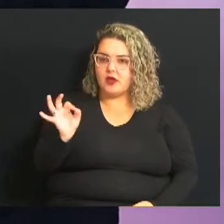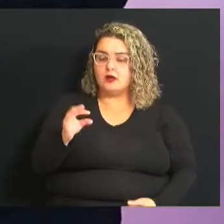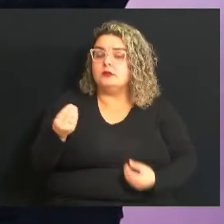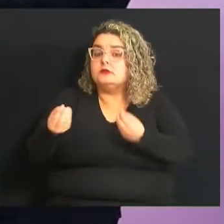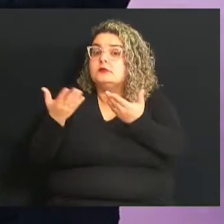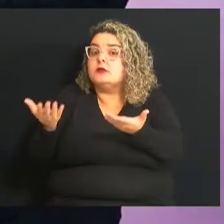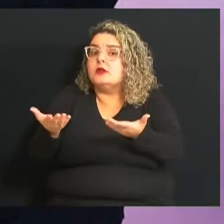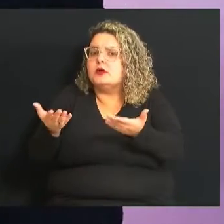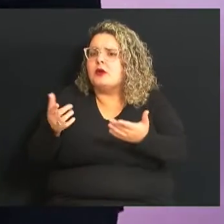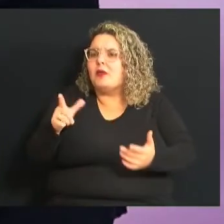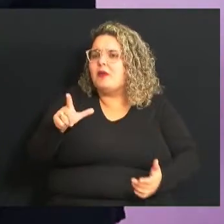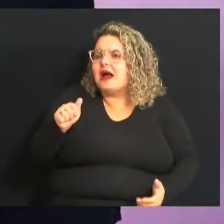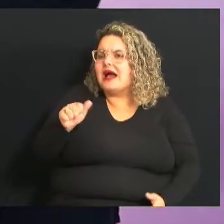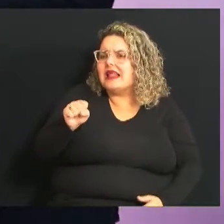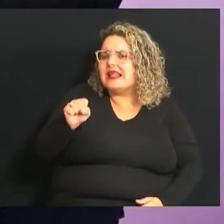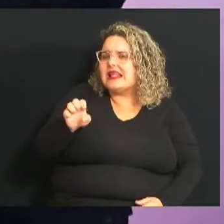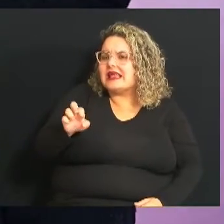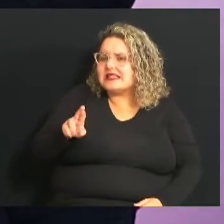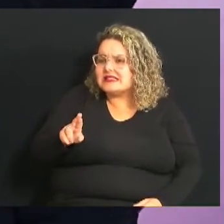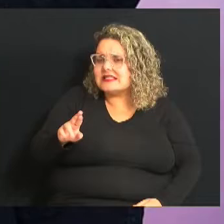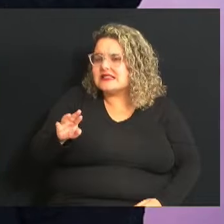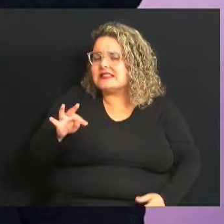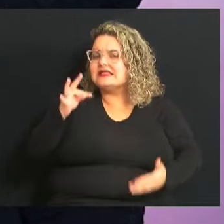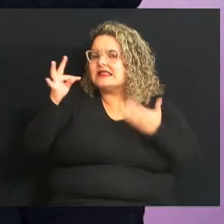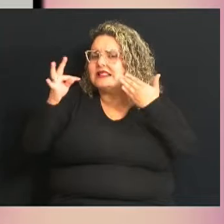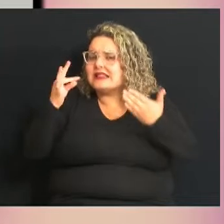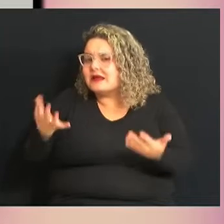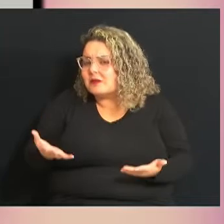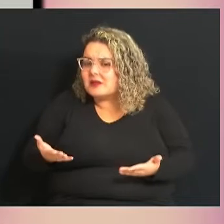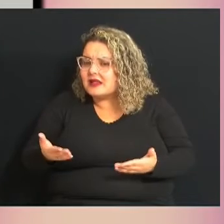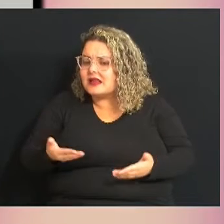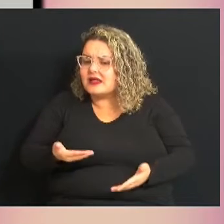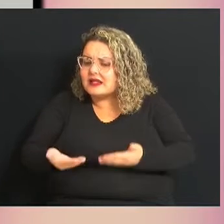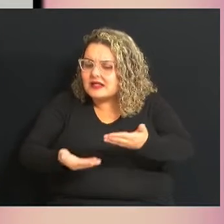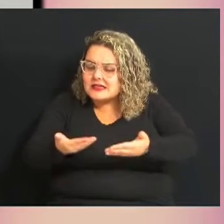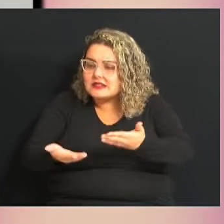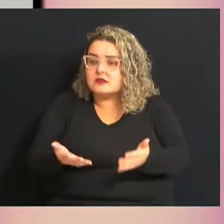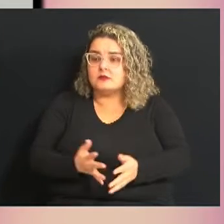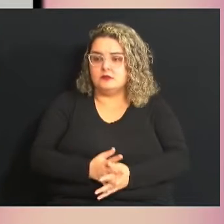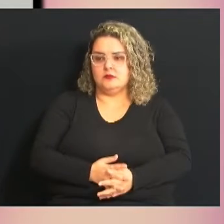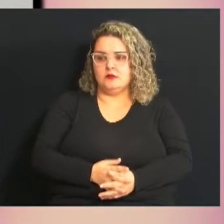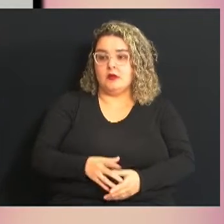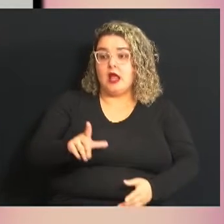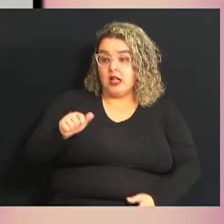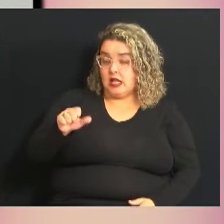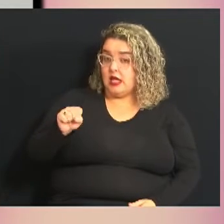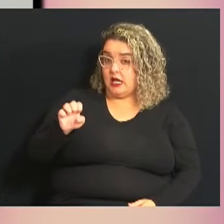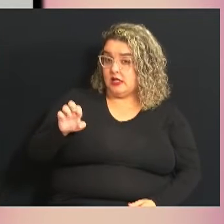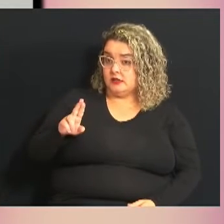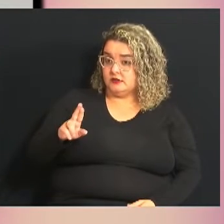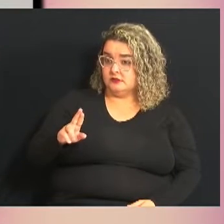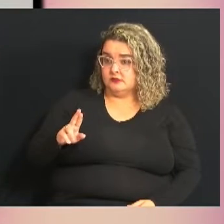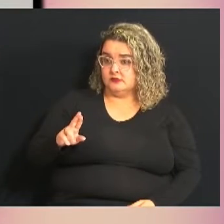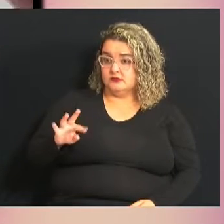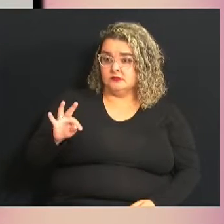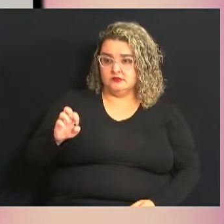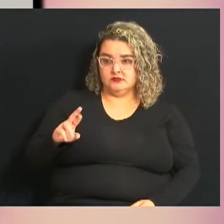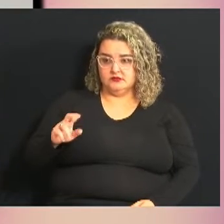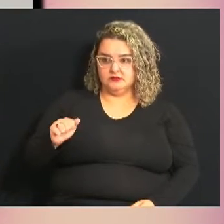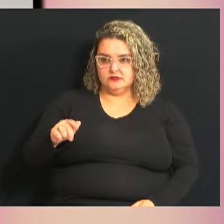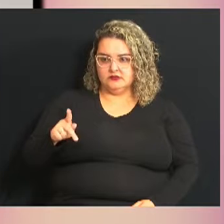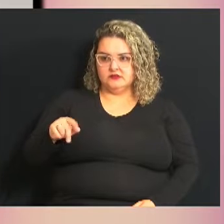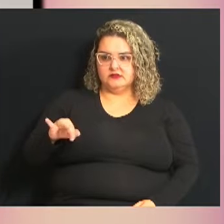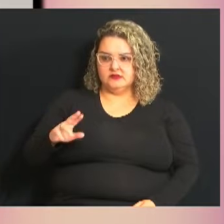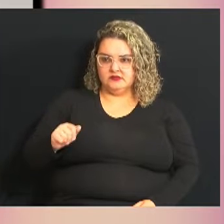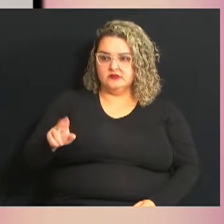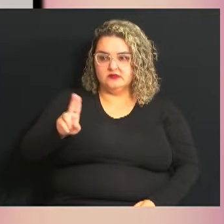entrou a laser terapia nesse tratamento? Bom, a laser terapia já era usada na odontologia dentro da